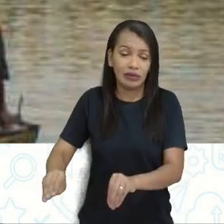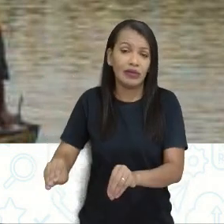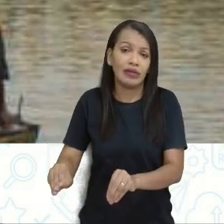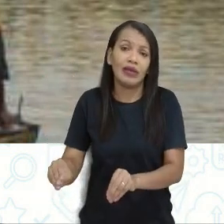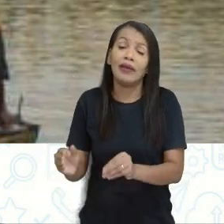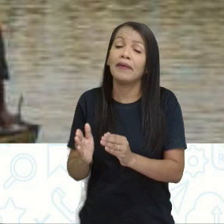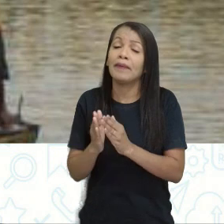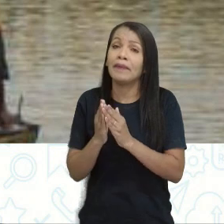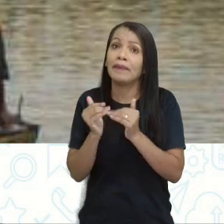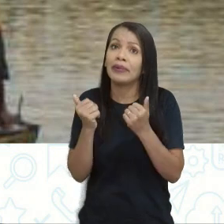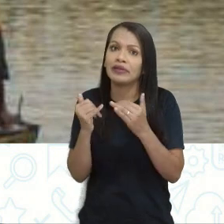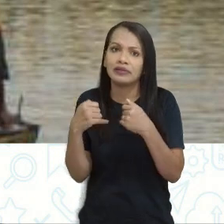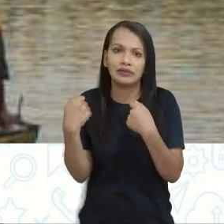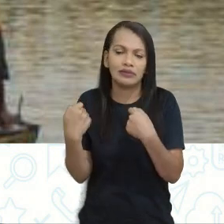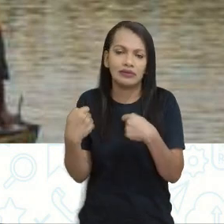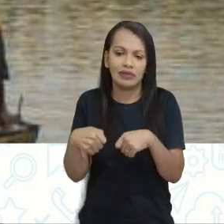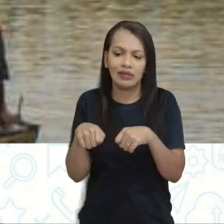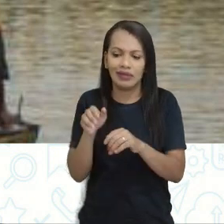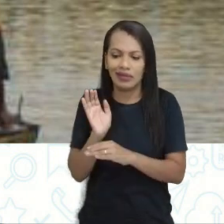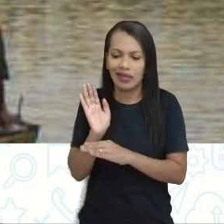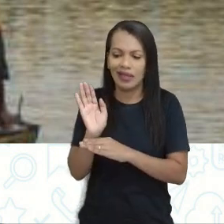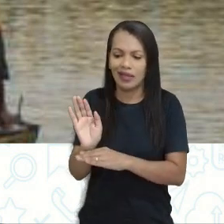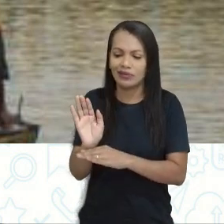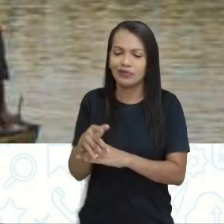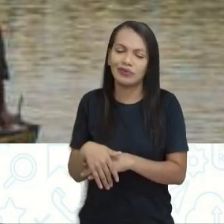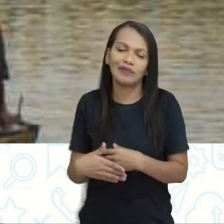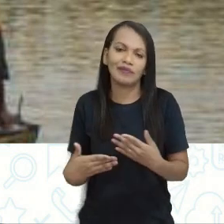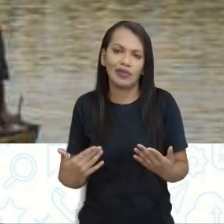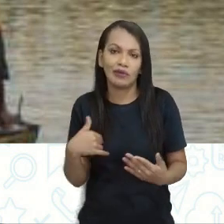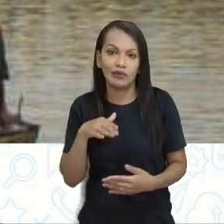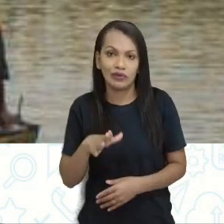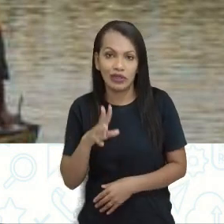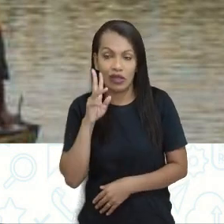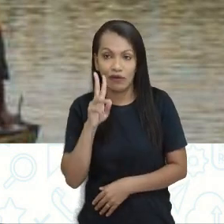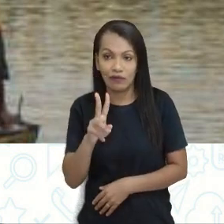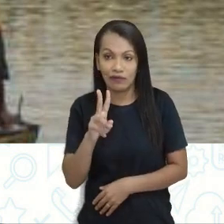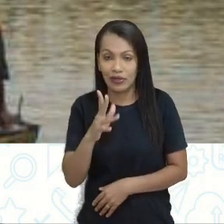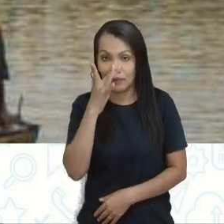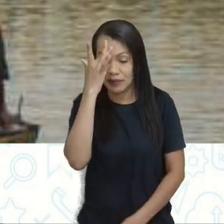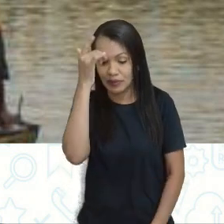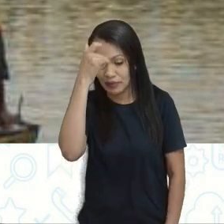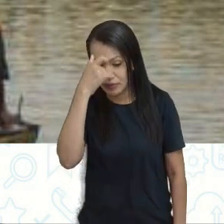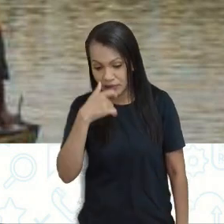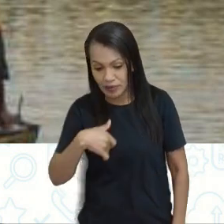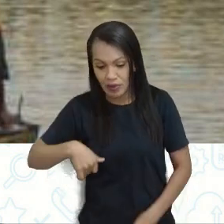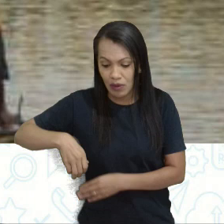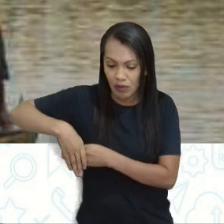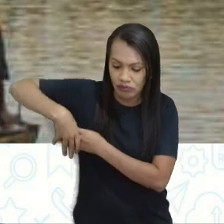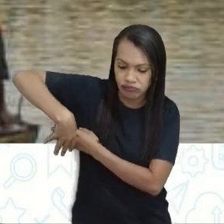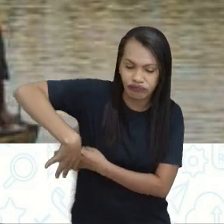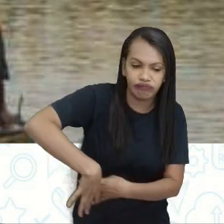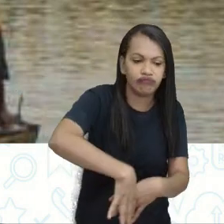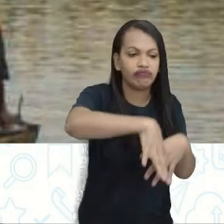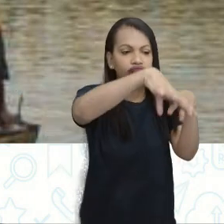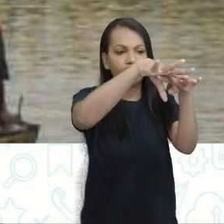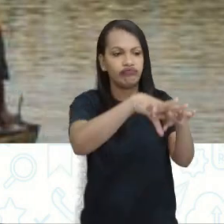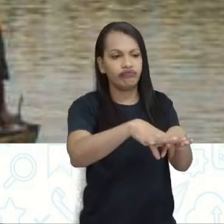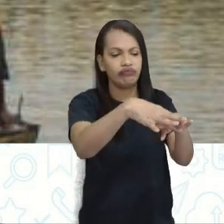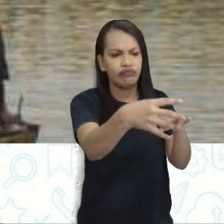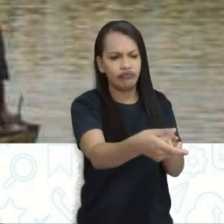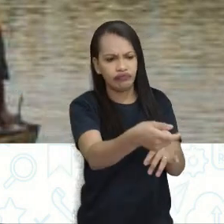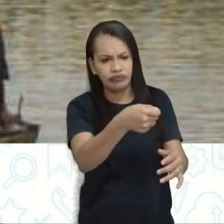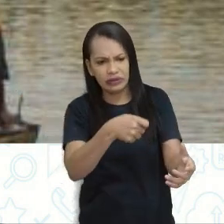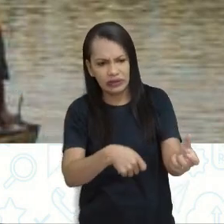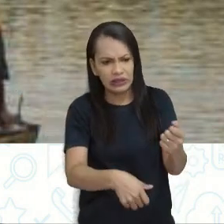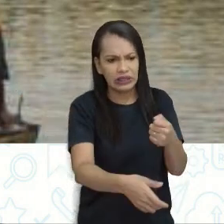socorro. Porque eu, por exemplo, já vi, inclusive, um desses pescadores lançando essa rede e quando ele puxou,